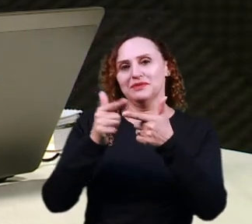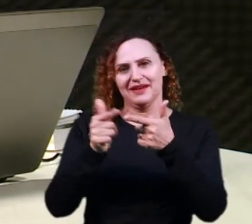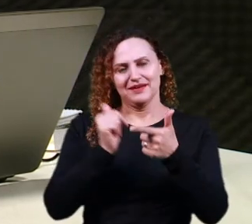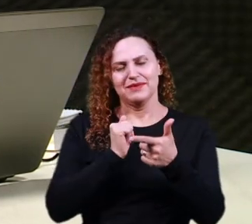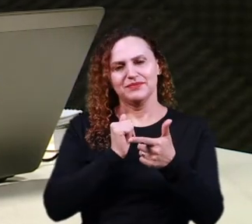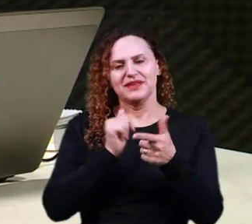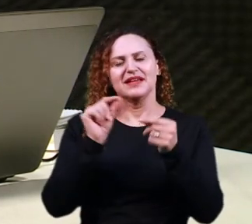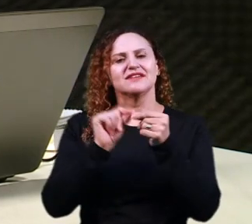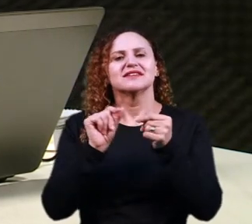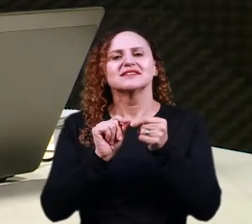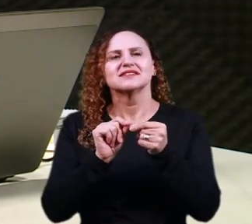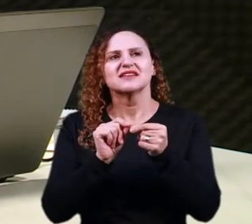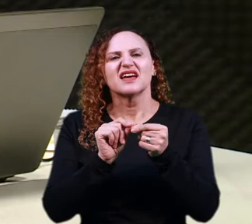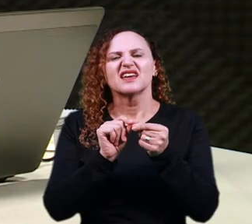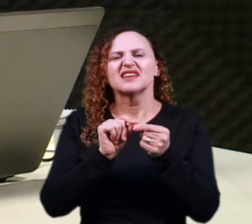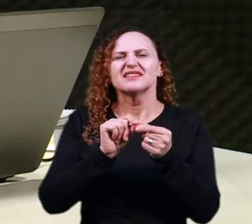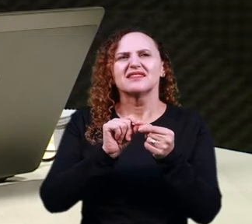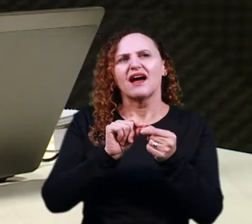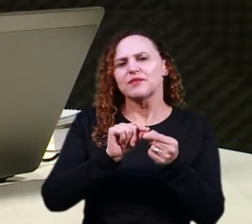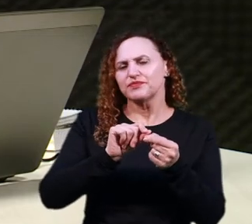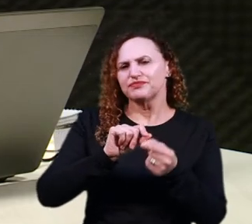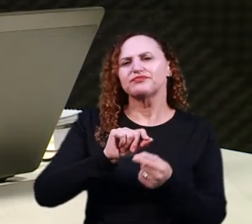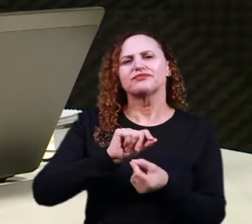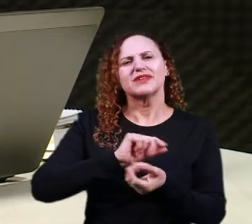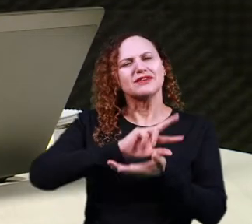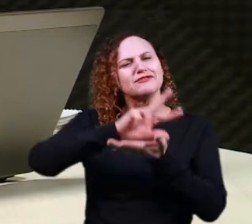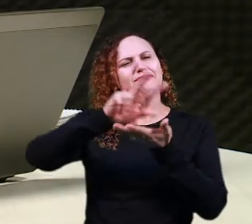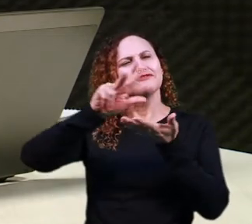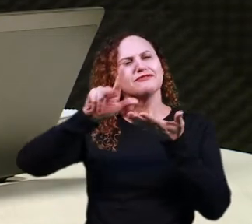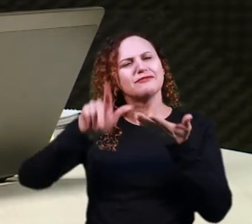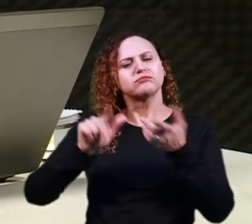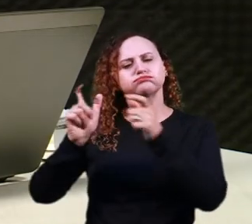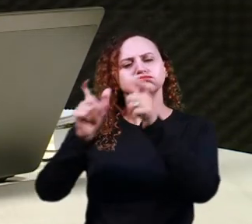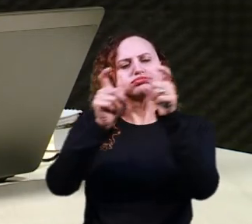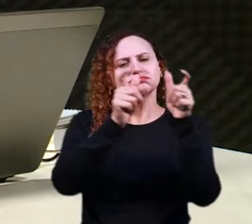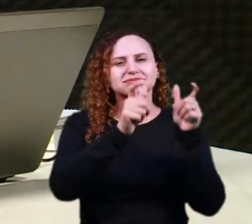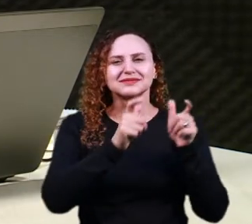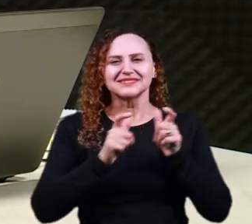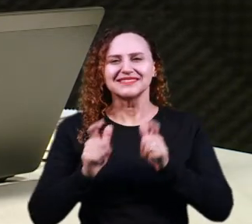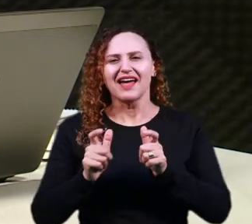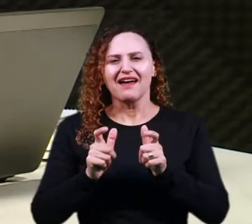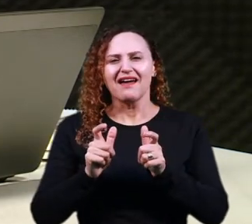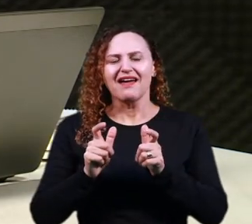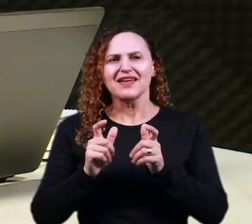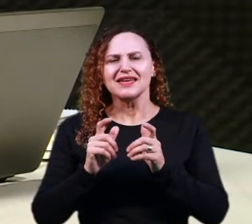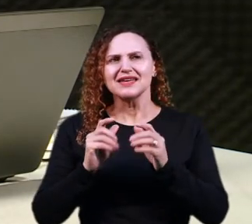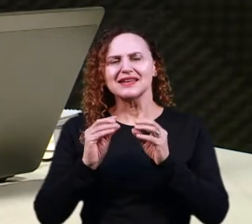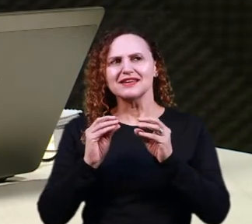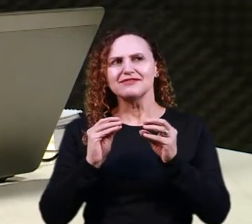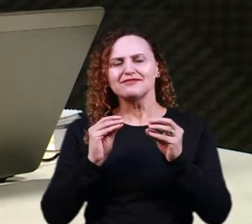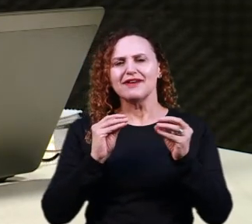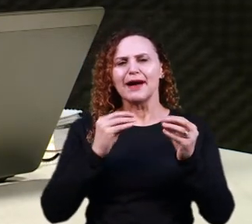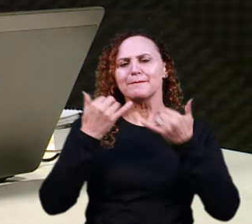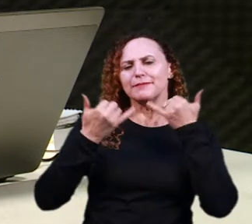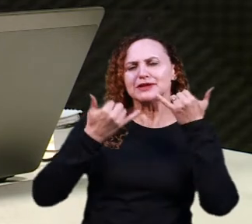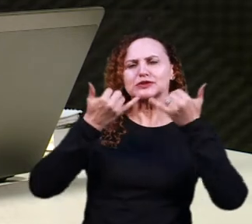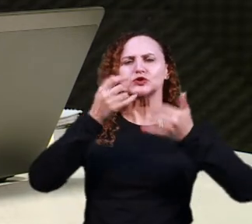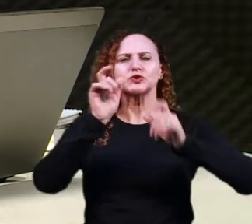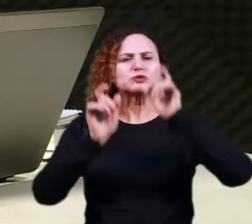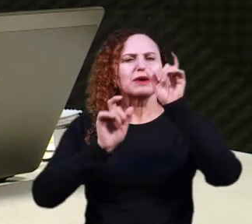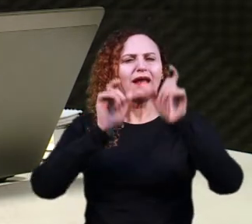vai dizer que está em outras situações e ele vai jogando com essa questão do